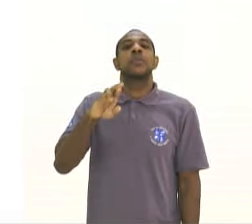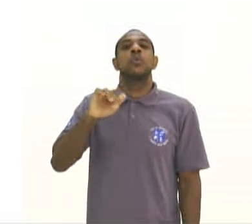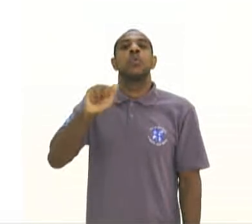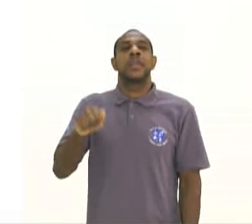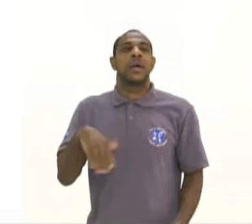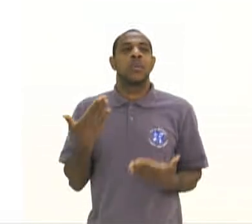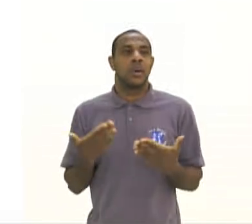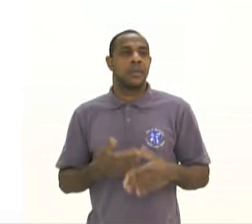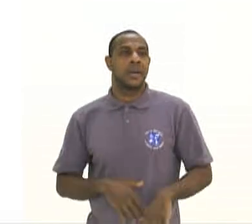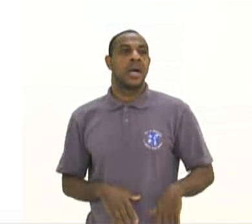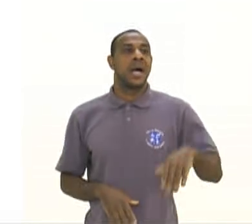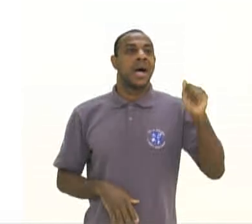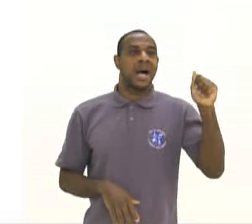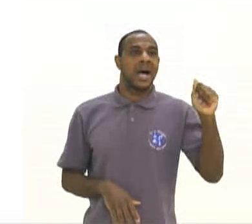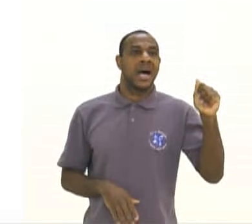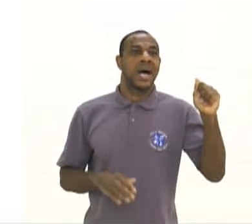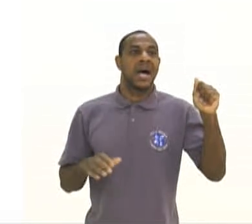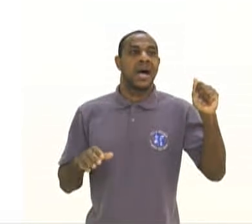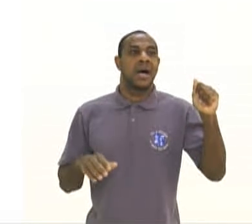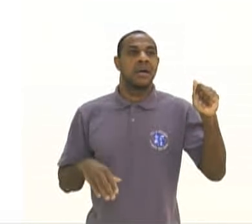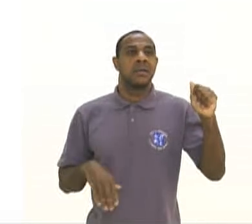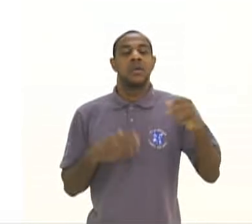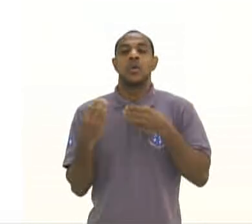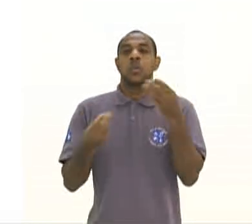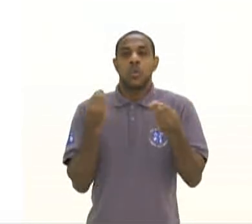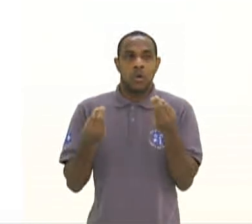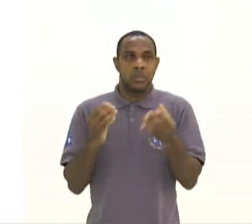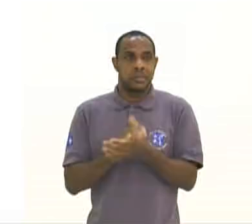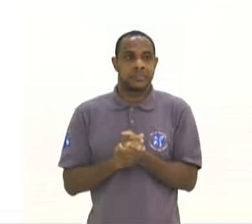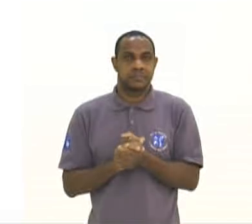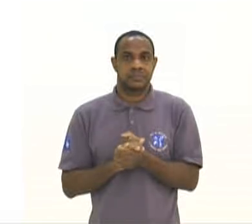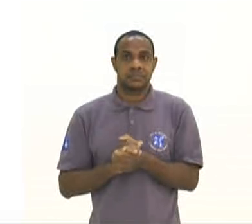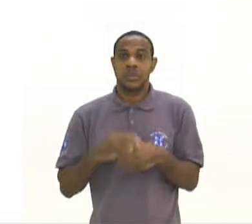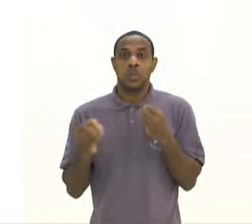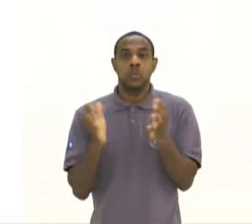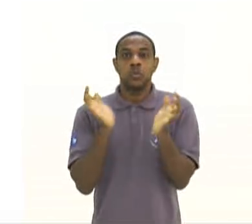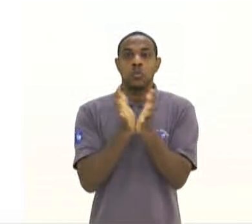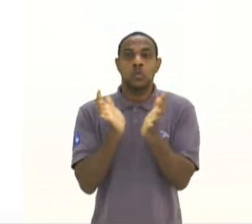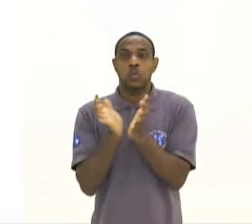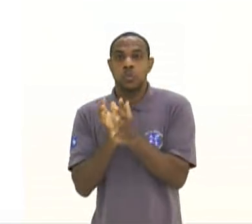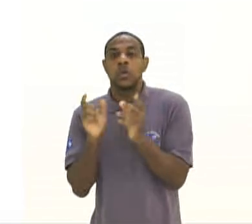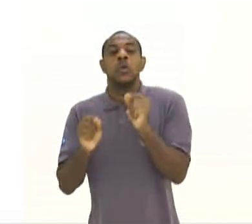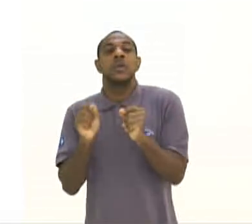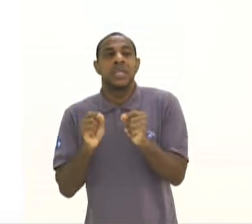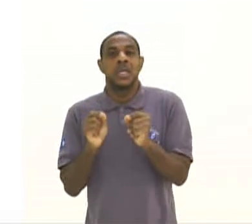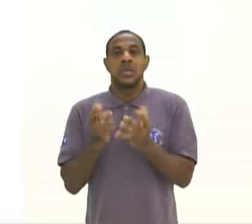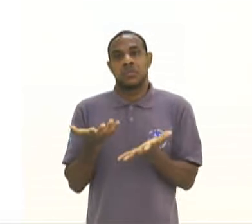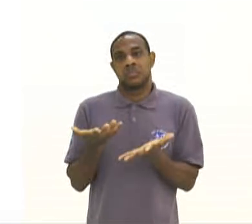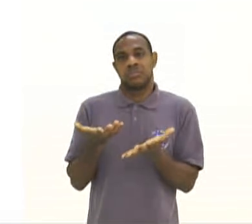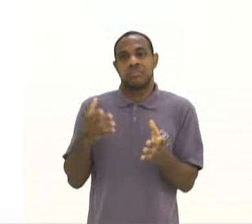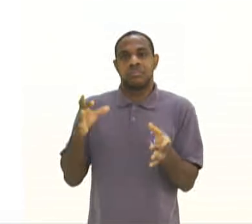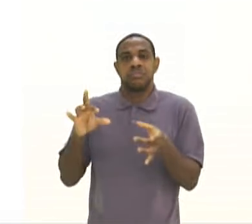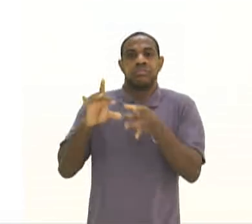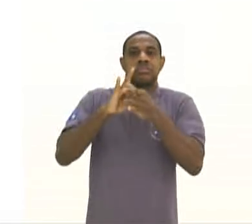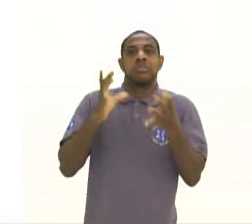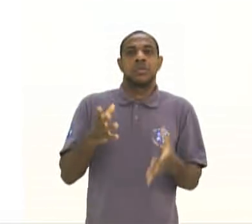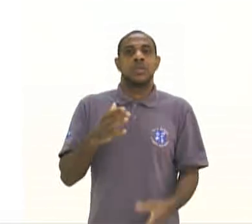Quais os setores que fizeram oposição ao governo do Salvador Allende? Responde aí.